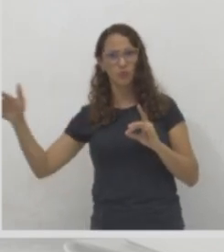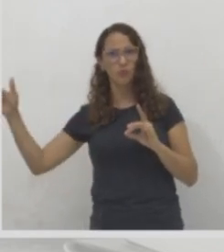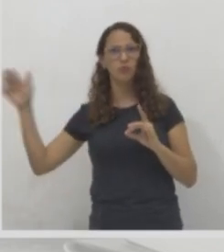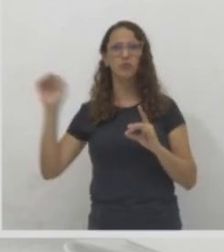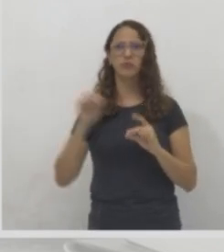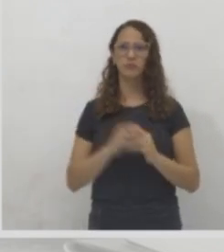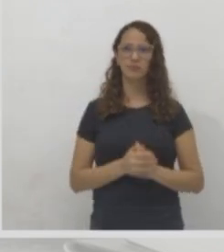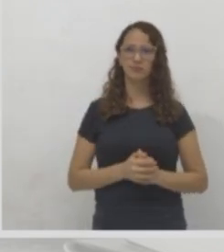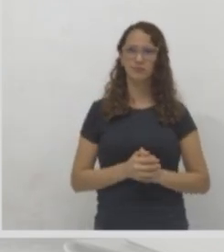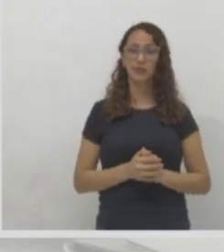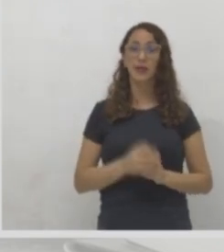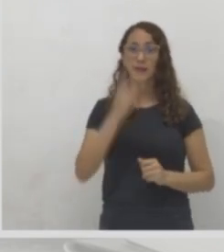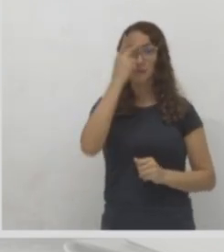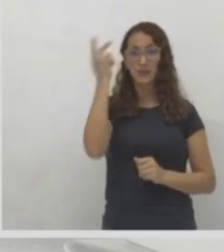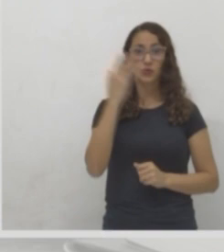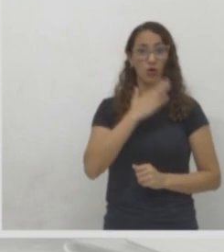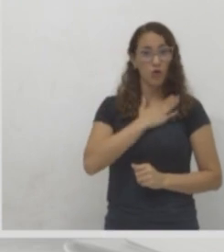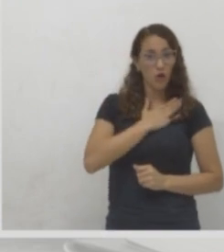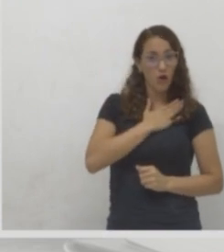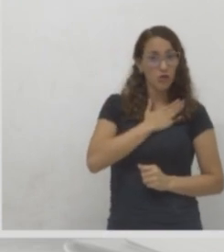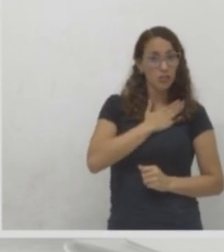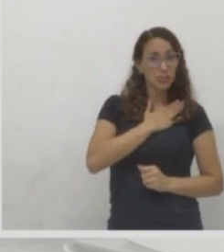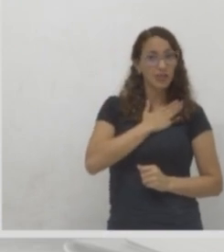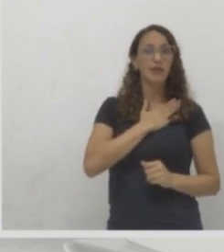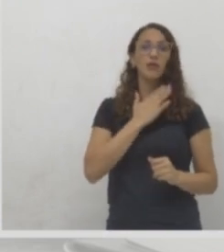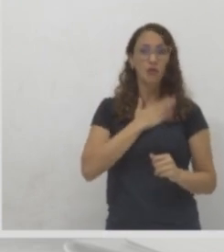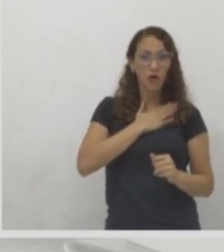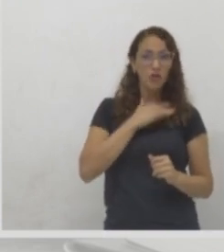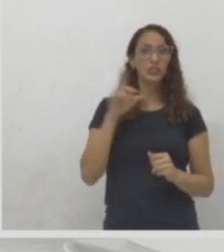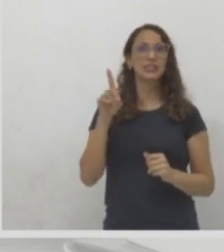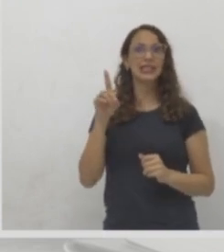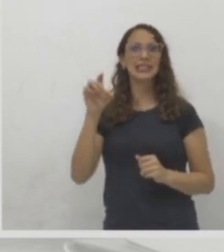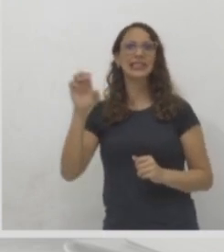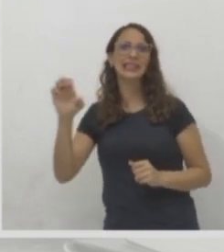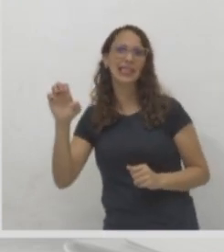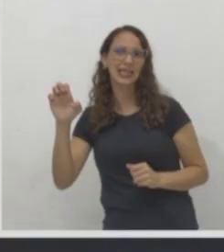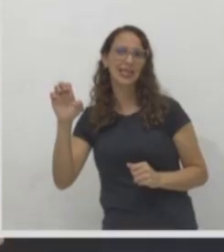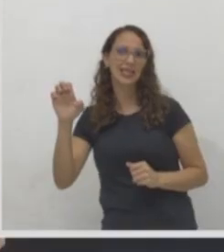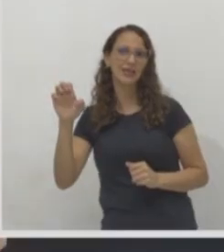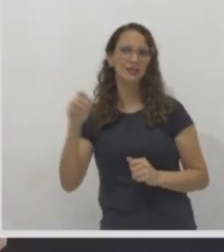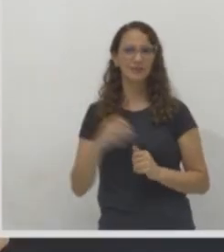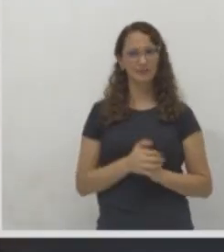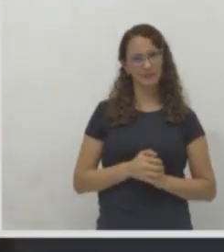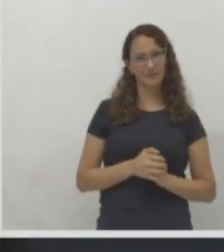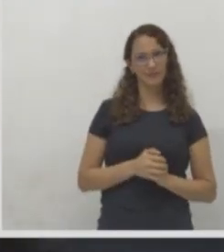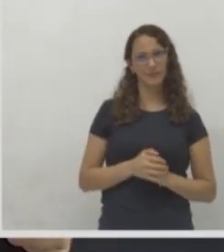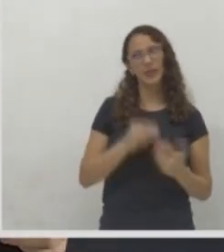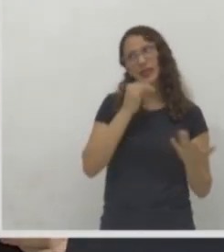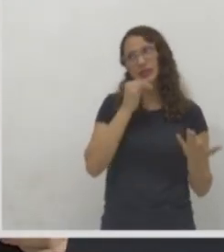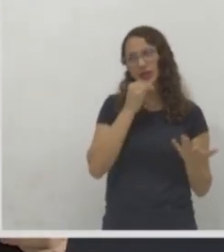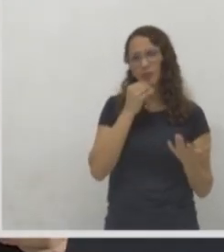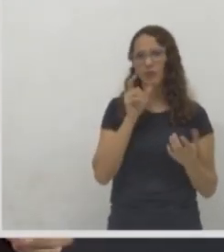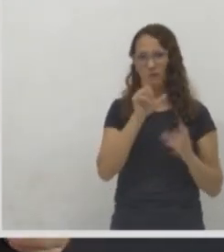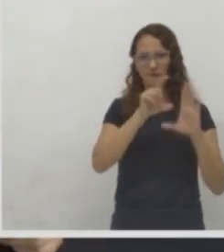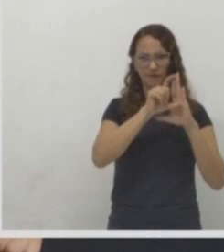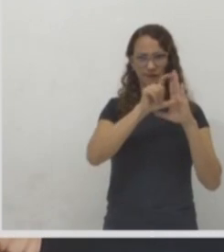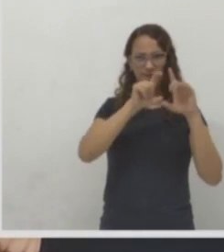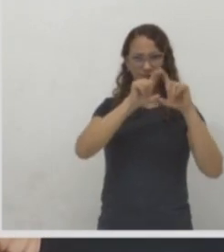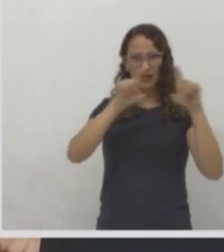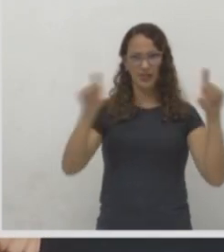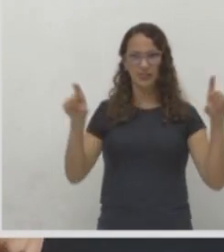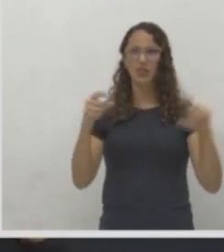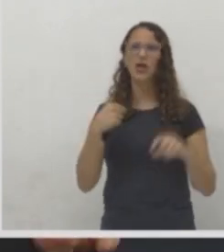de alguma coisa. Você não diz normalmente, eu gosto